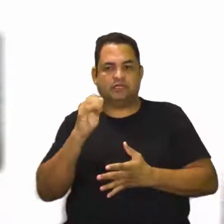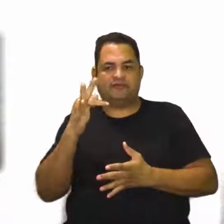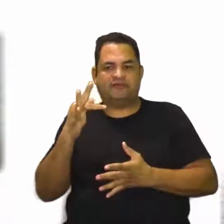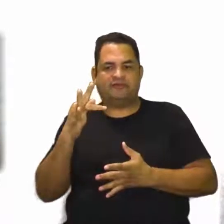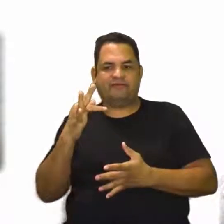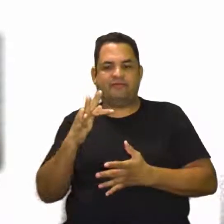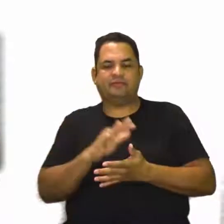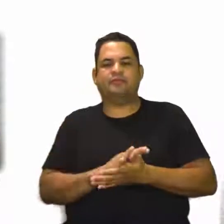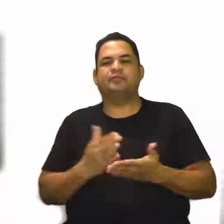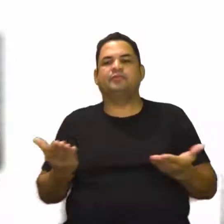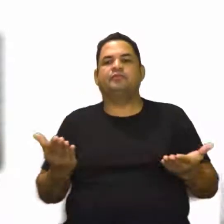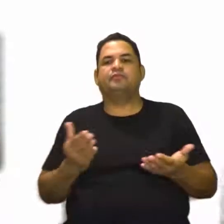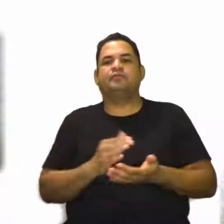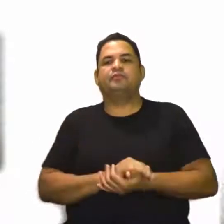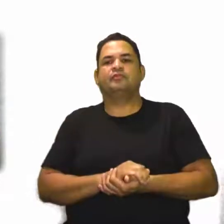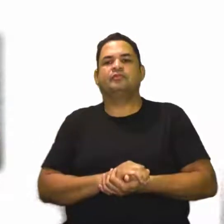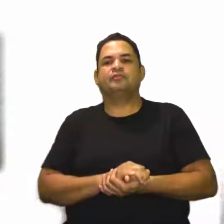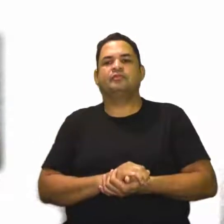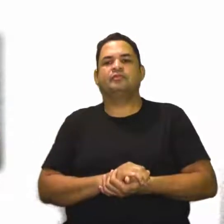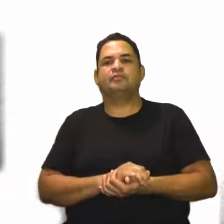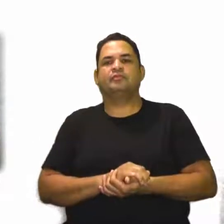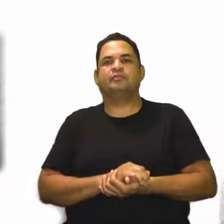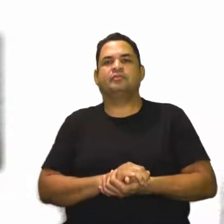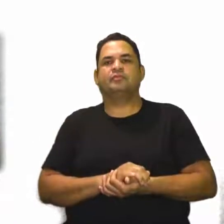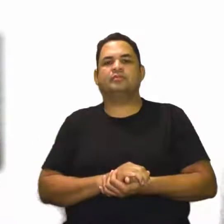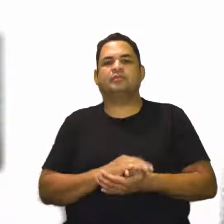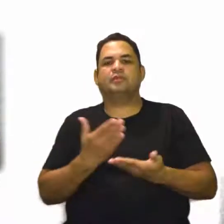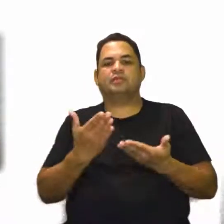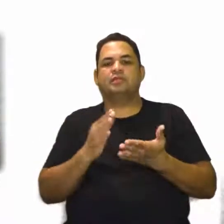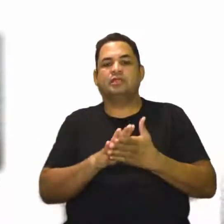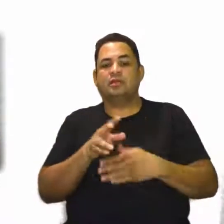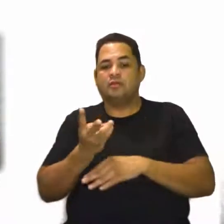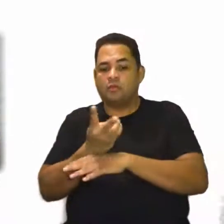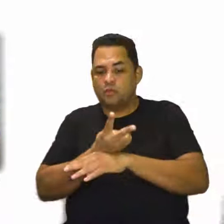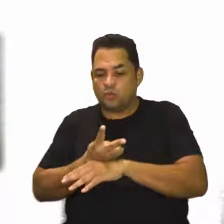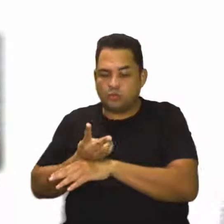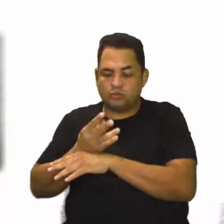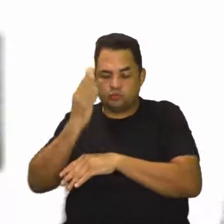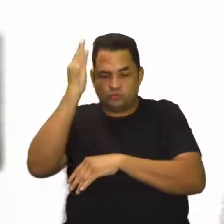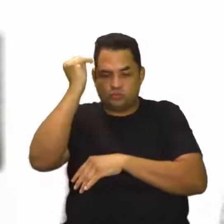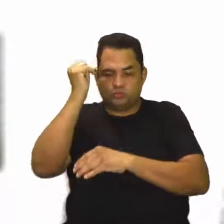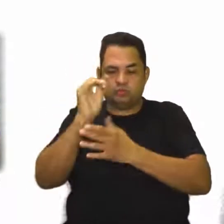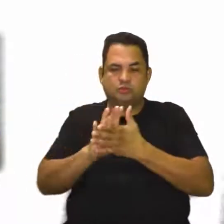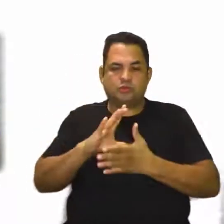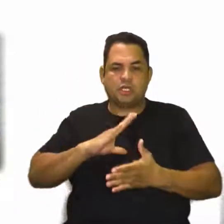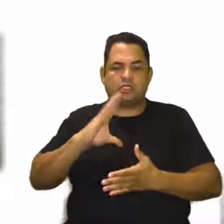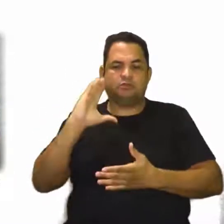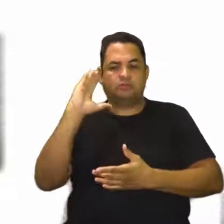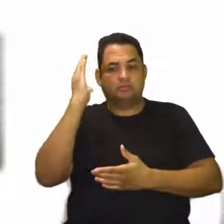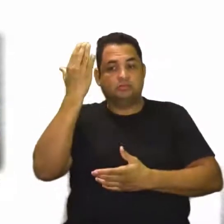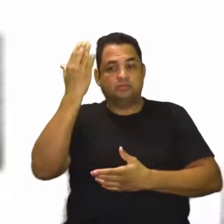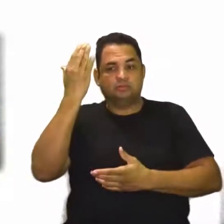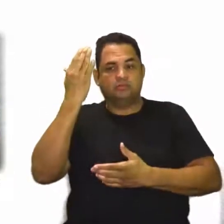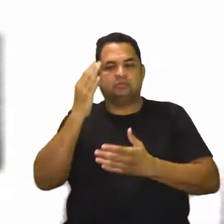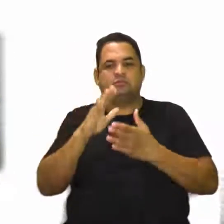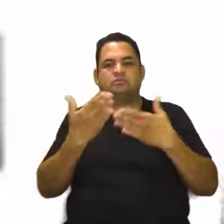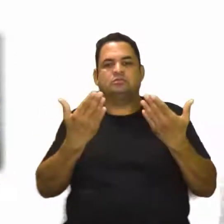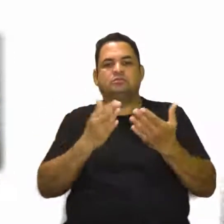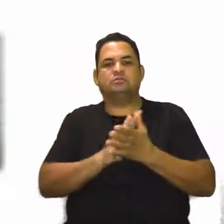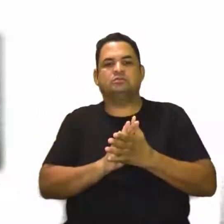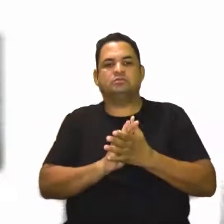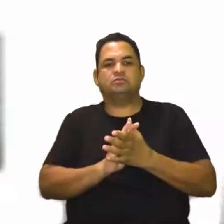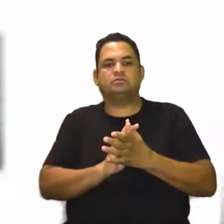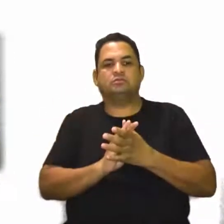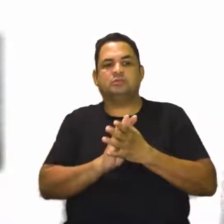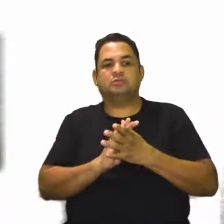teste de aptidão física, eu vou estar aí buscando saber se você tem capacidade aqui,